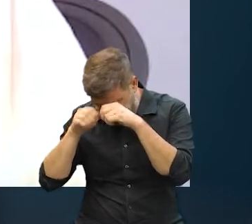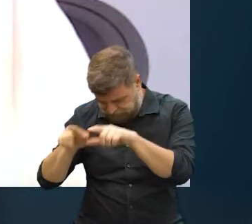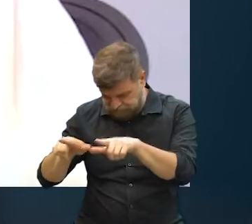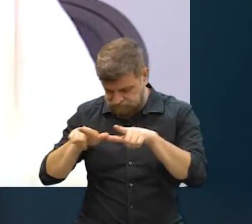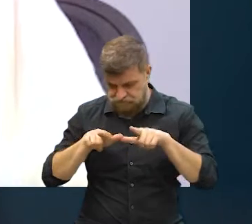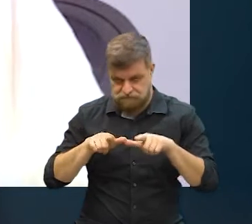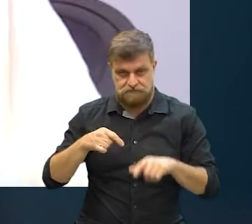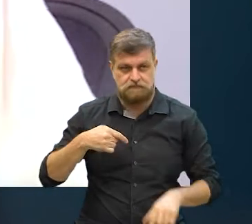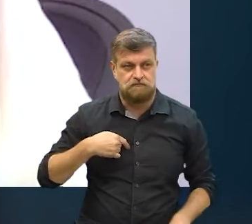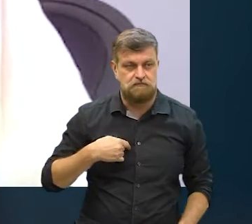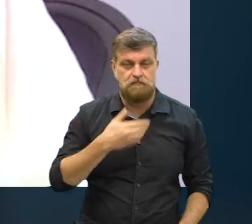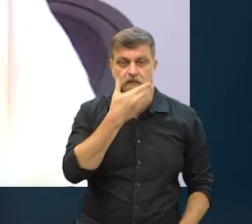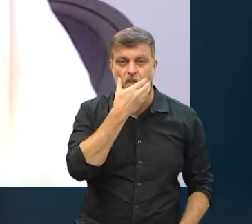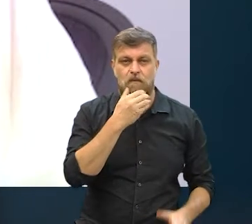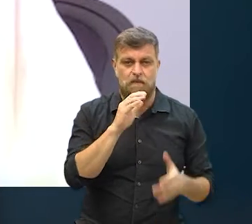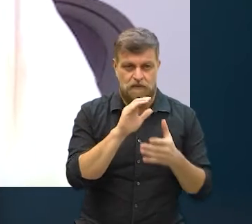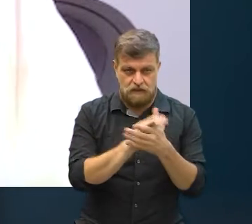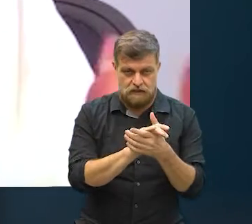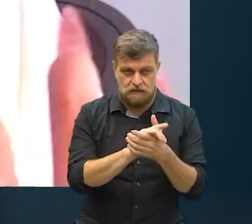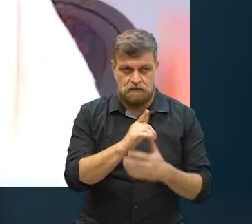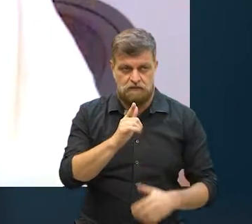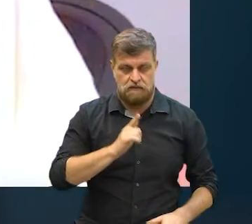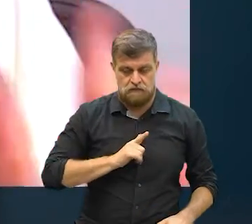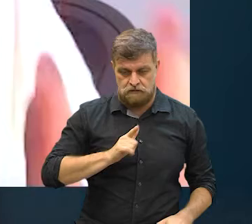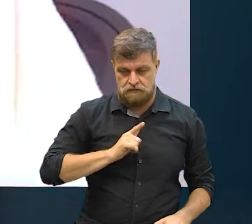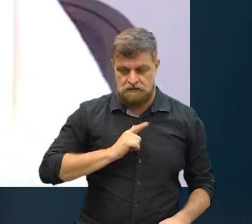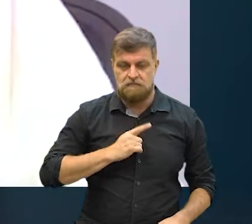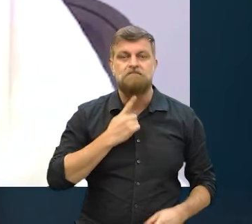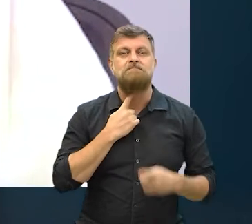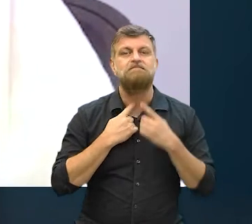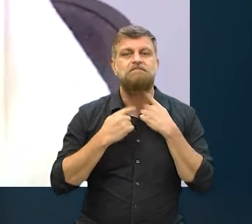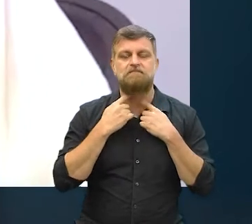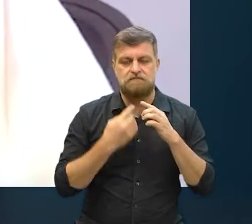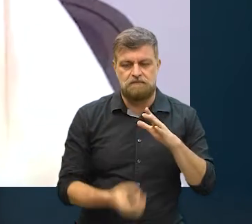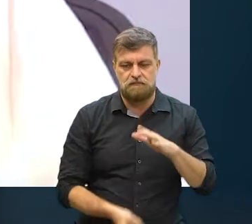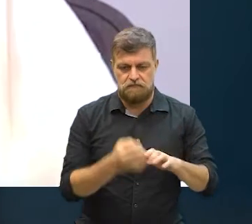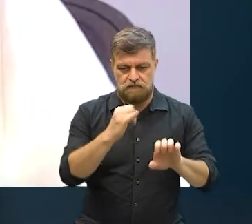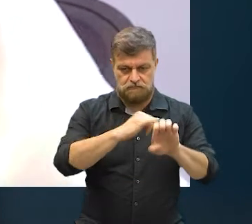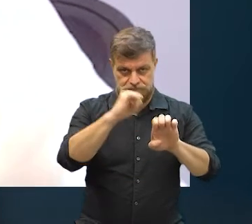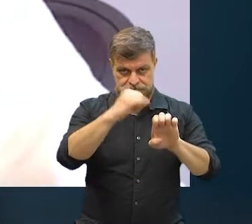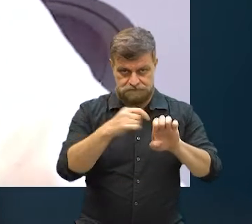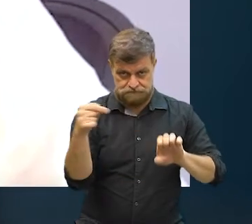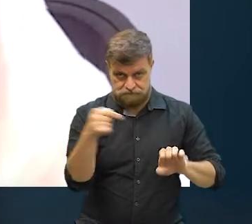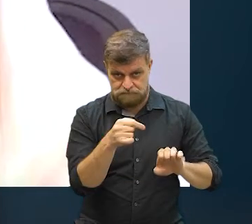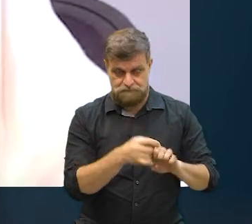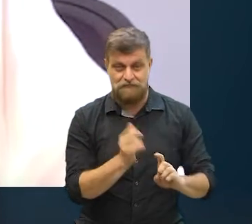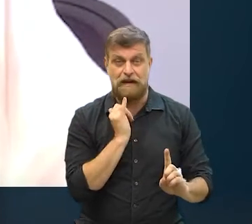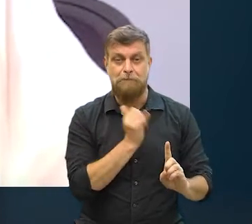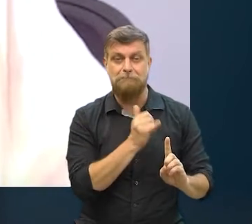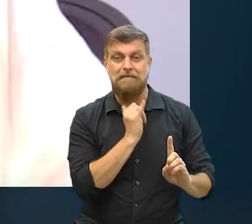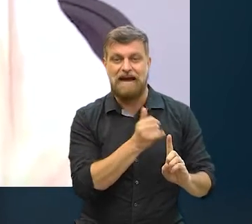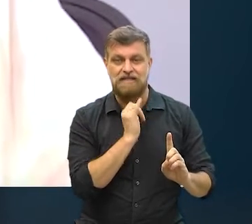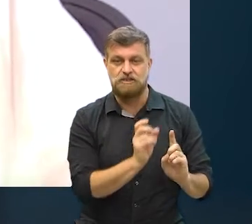estética e meu marido ele sempre foi ter uma visão muito empreendedora, ele trabalhava com vendas e com